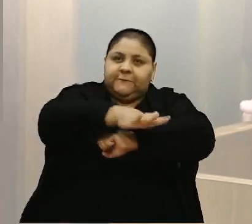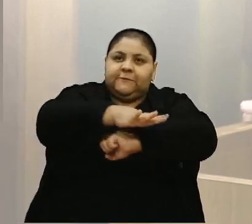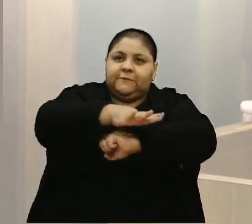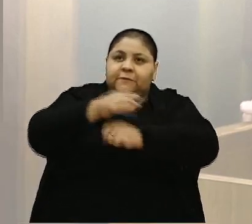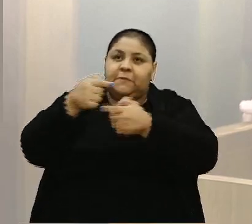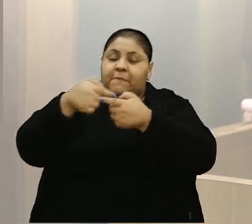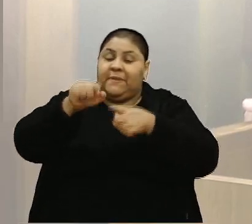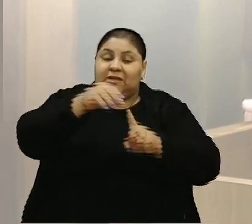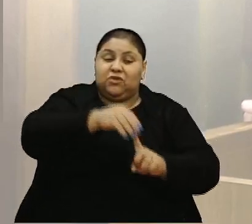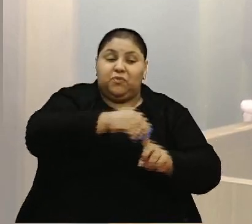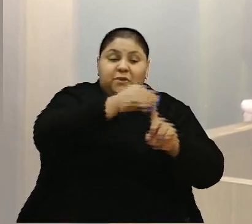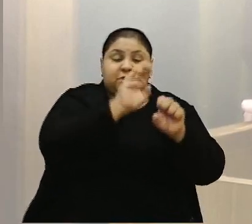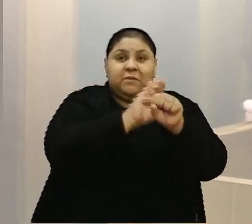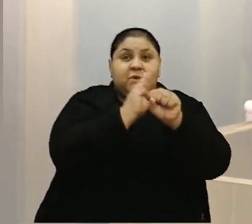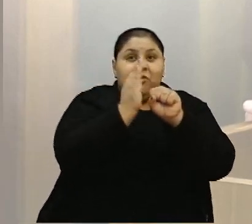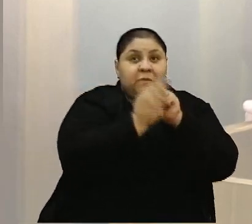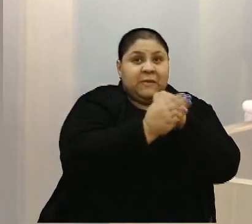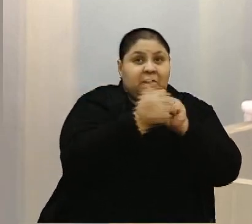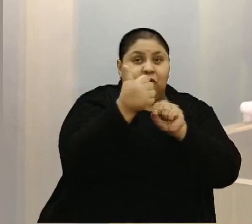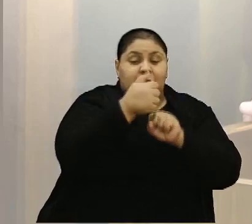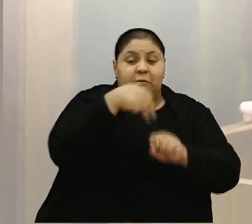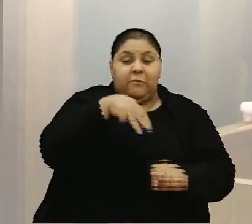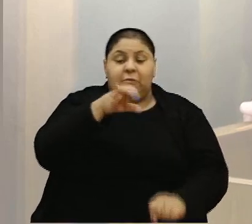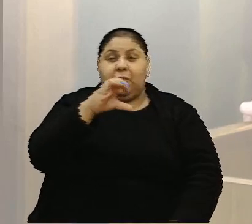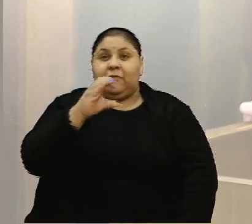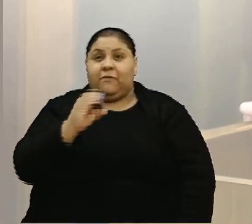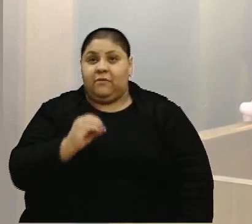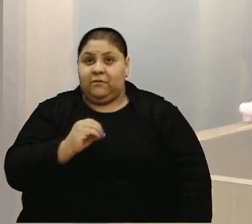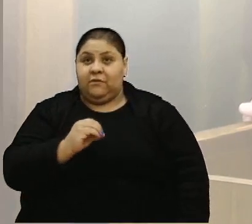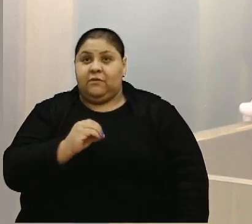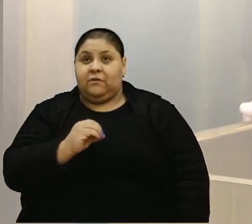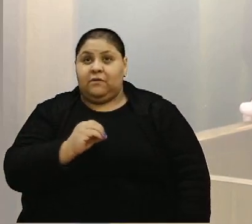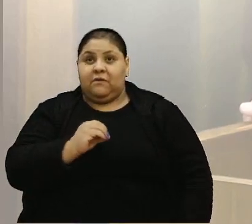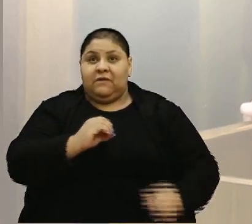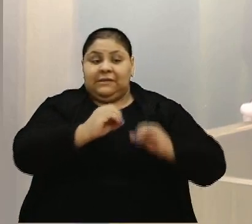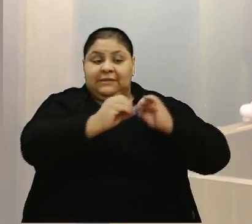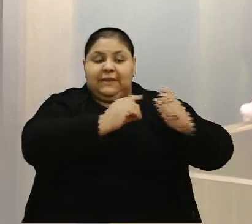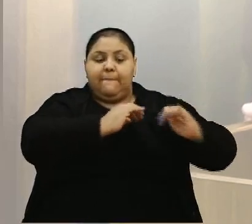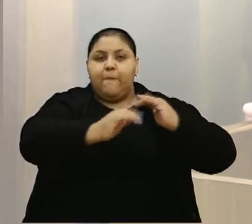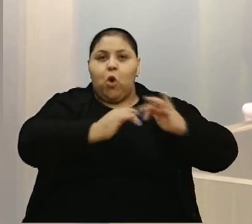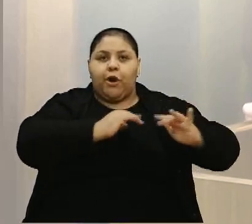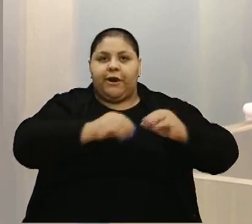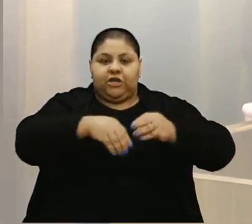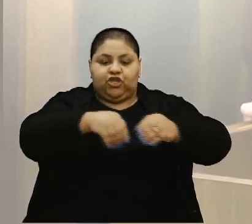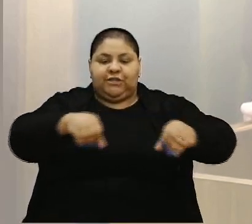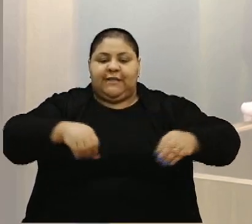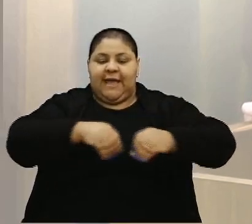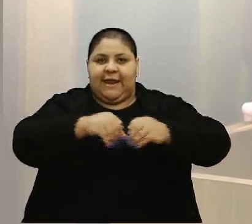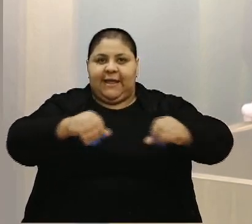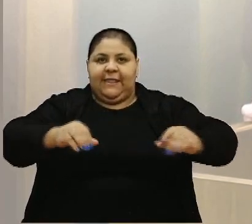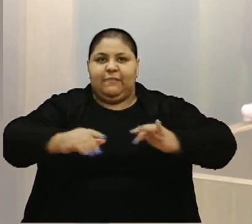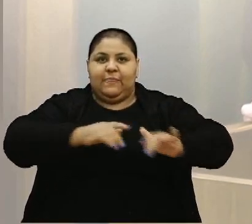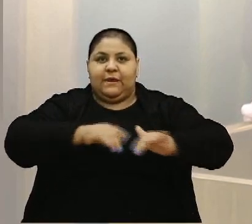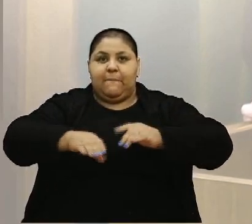de Maio que eu quero trazer aqui é a questão dos tremores de terra, que assustaram muitos